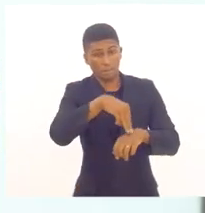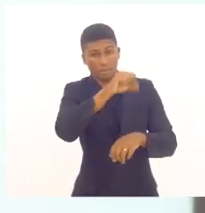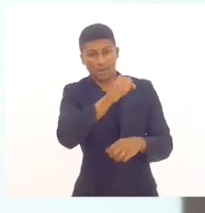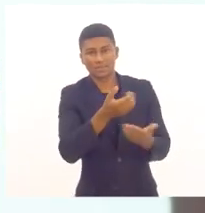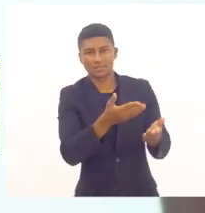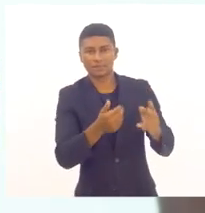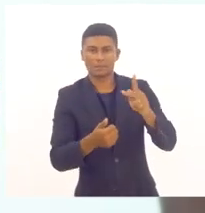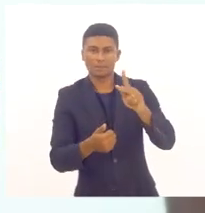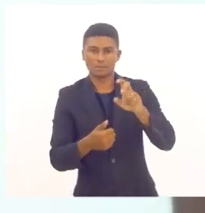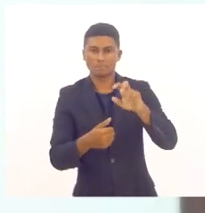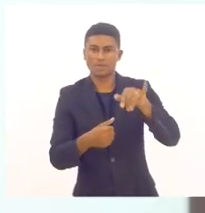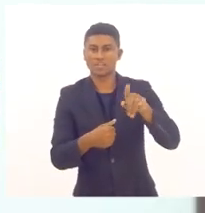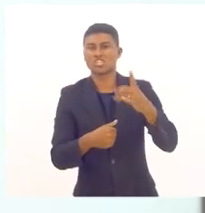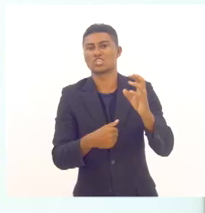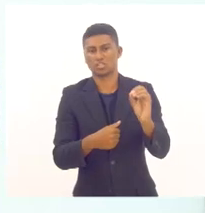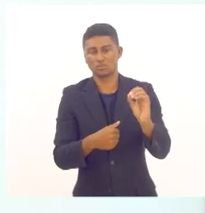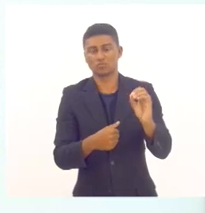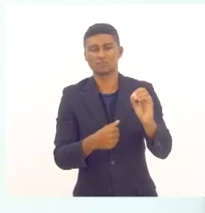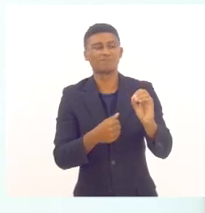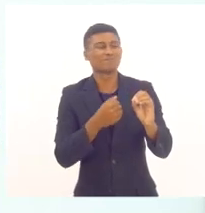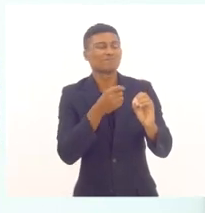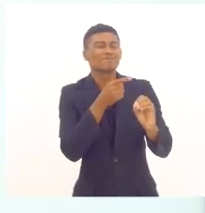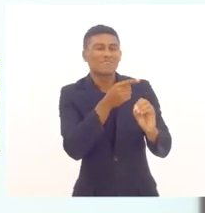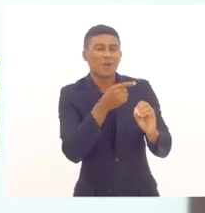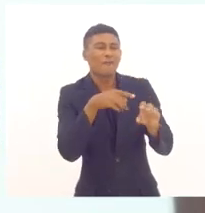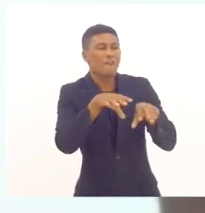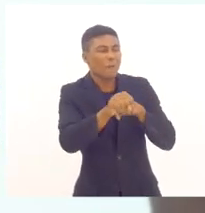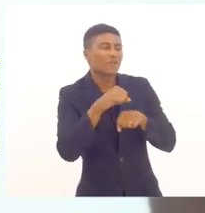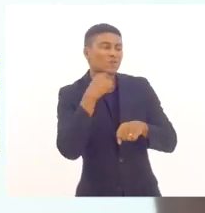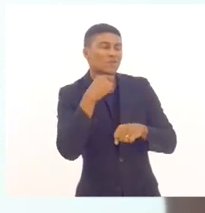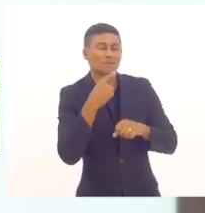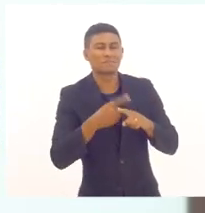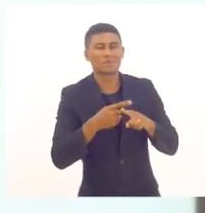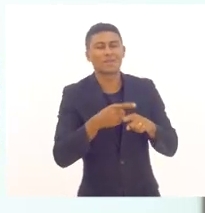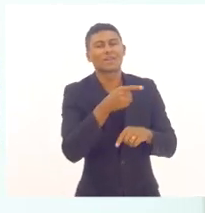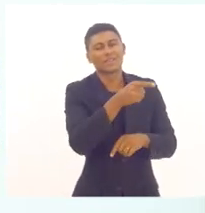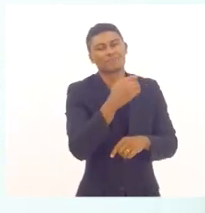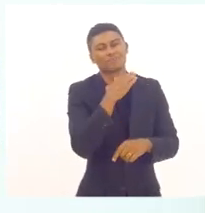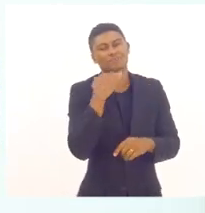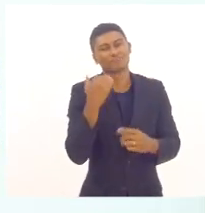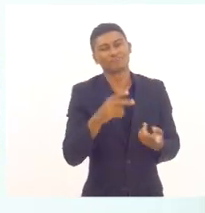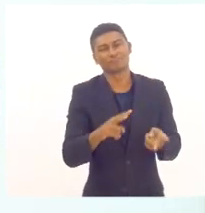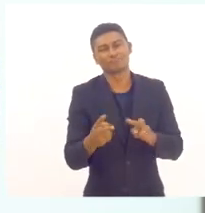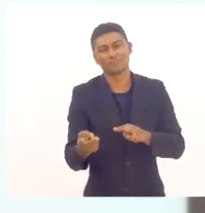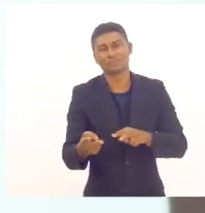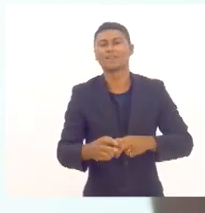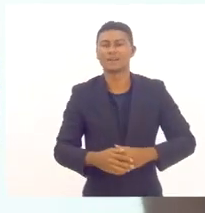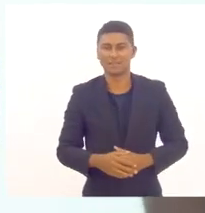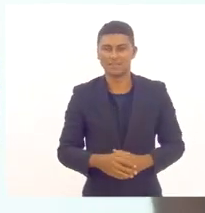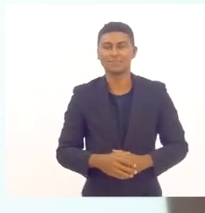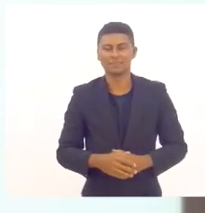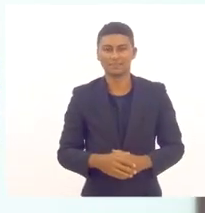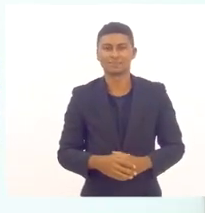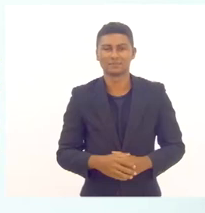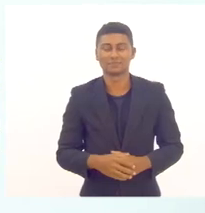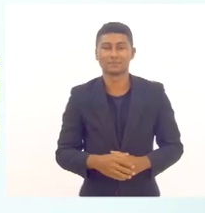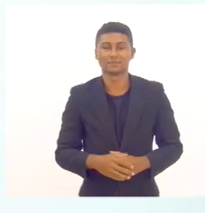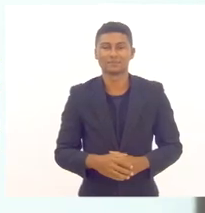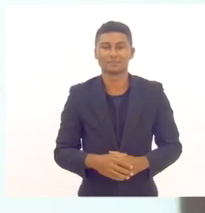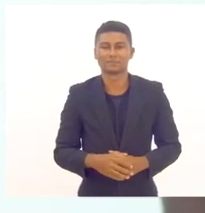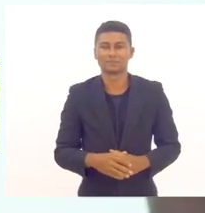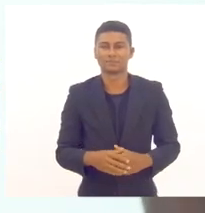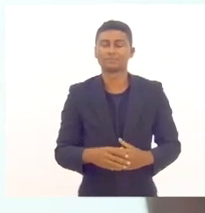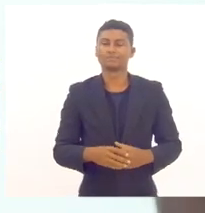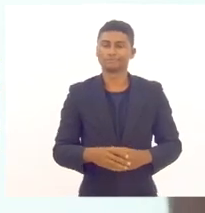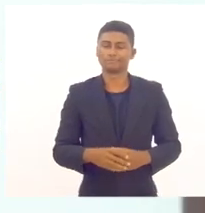porque ele ancestralizou primeiro, mas o grupo me indicou e eu cheguei lá. Ao final, não tinha para onde caminhar, o